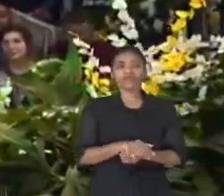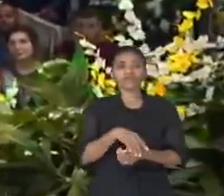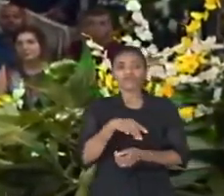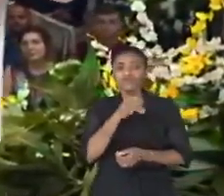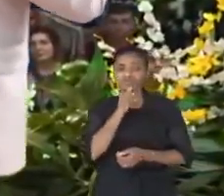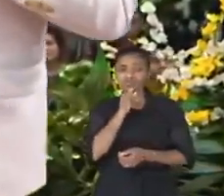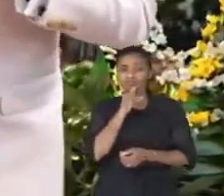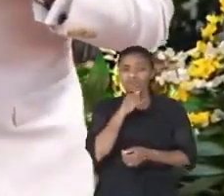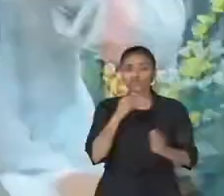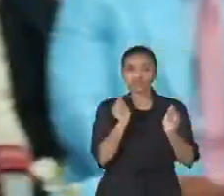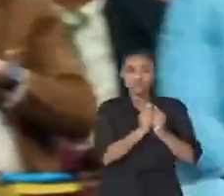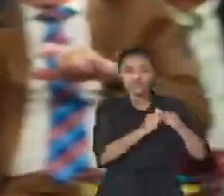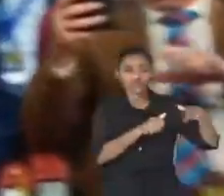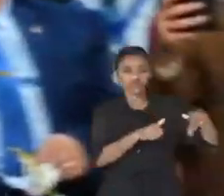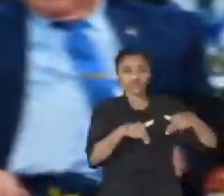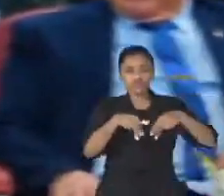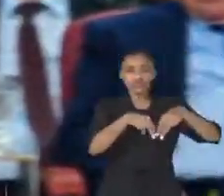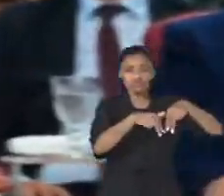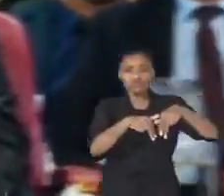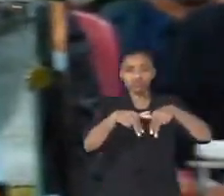Suponhamos que depois de andarem juntos,